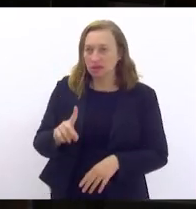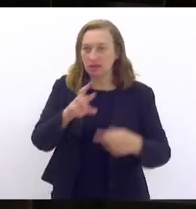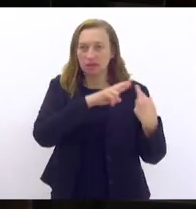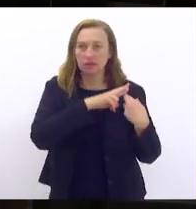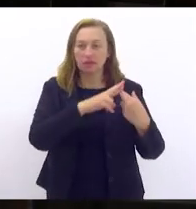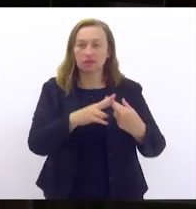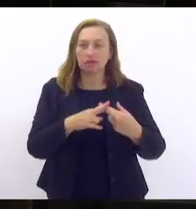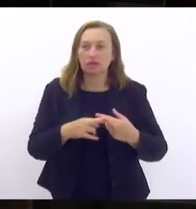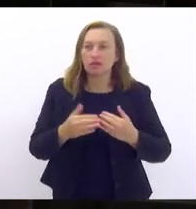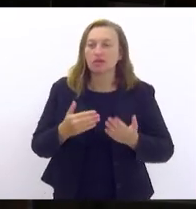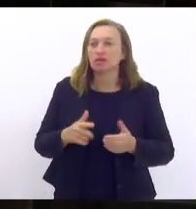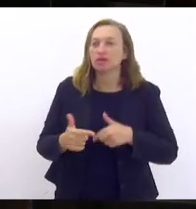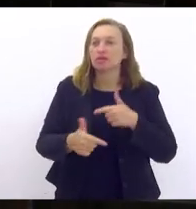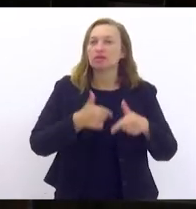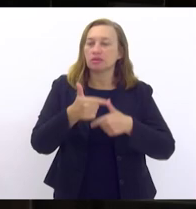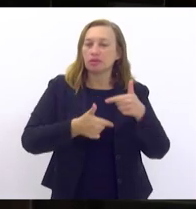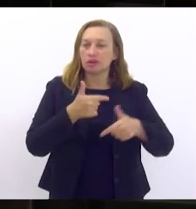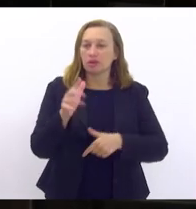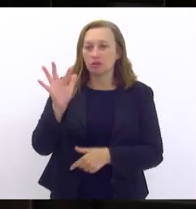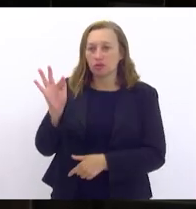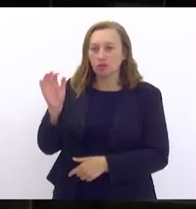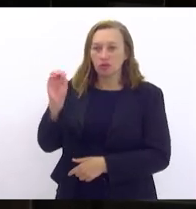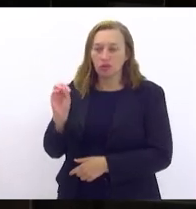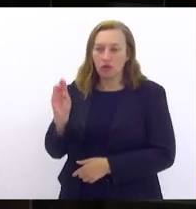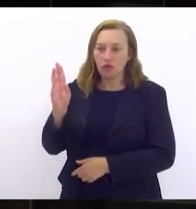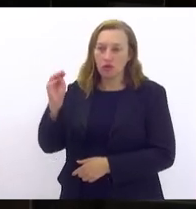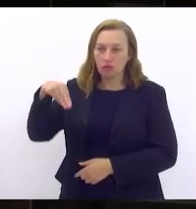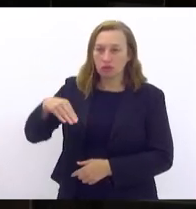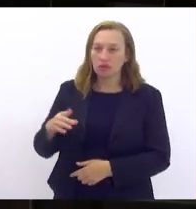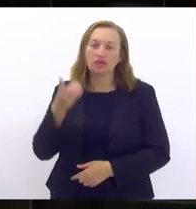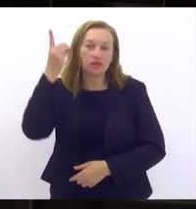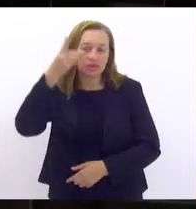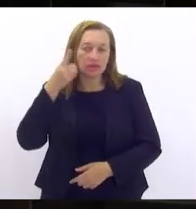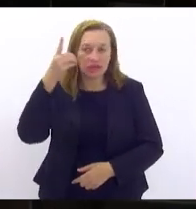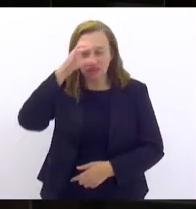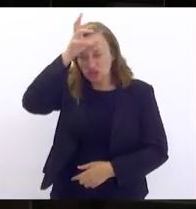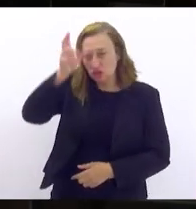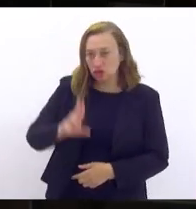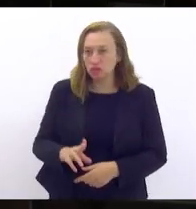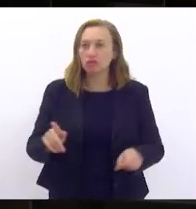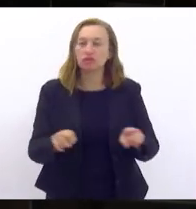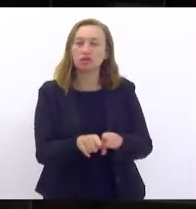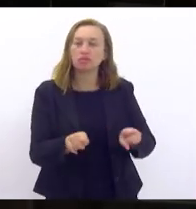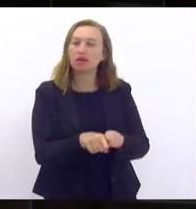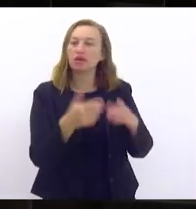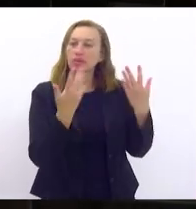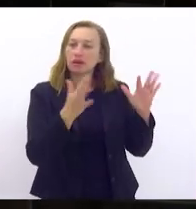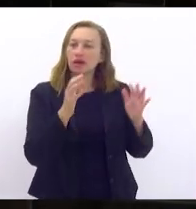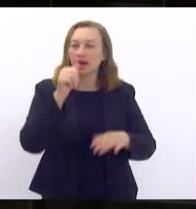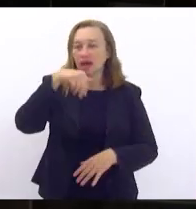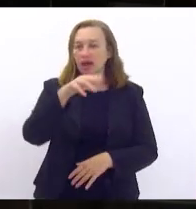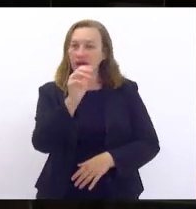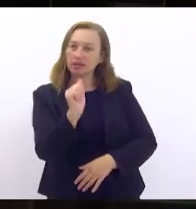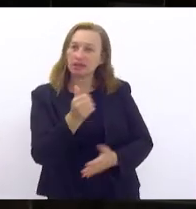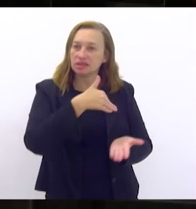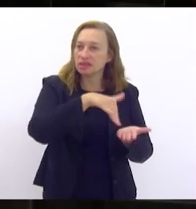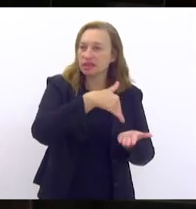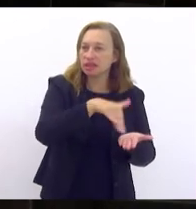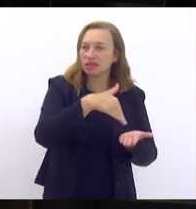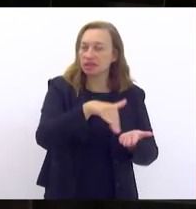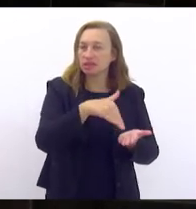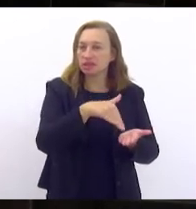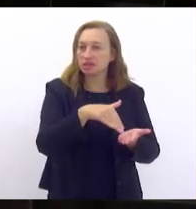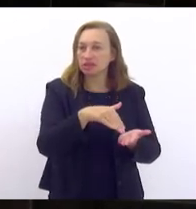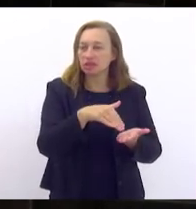de trabalhos realizados no fórum a deputada tia Ju gostaria também de cumprimentar Ana arte secretário de recursos